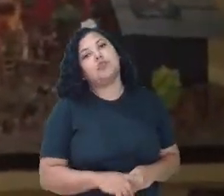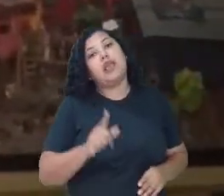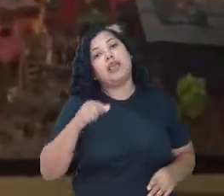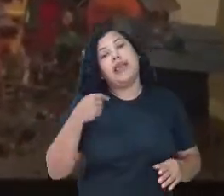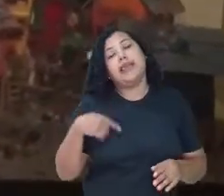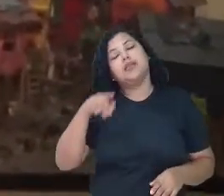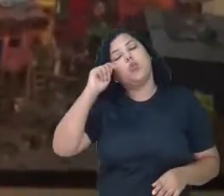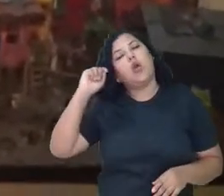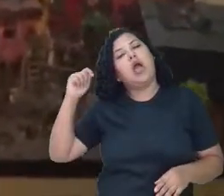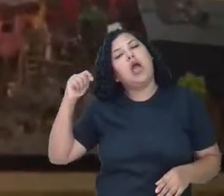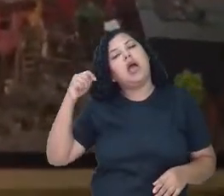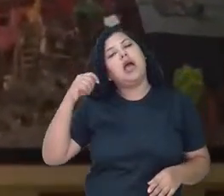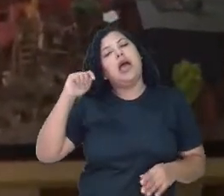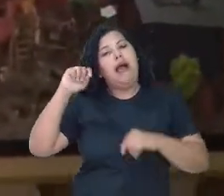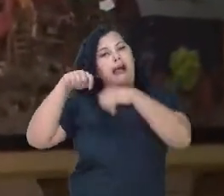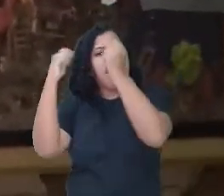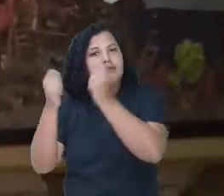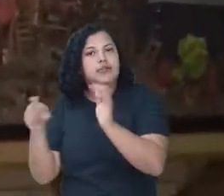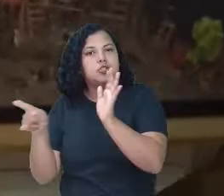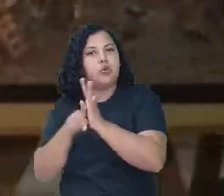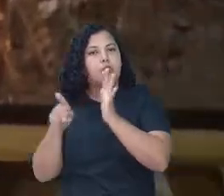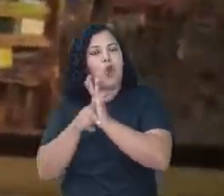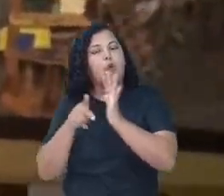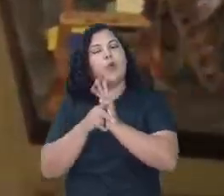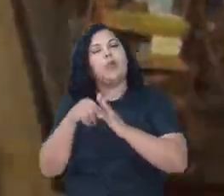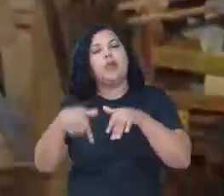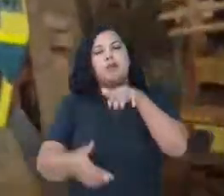artista pernambucana, Elisângela das Palafitas.